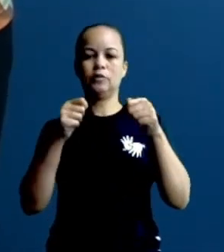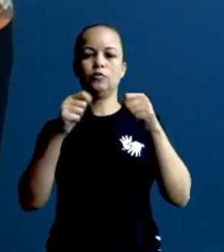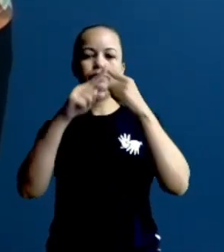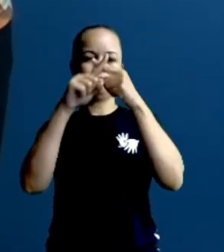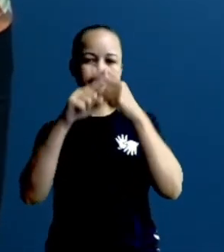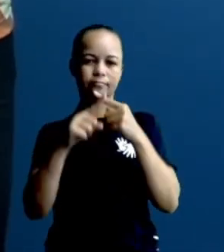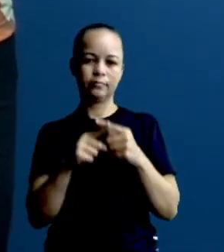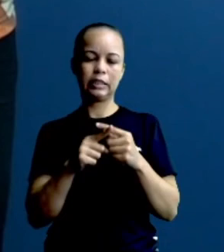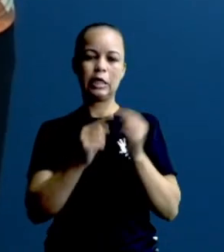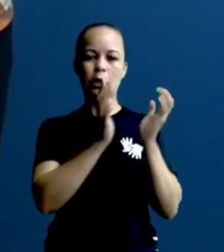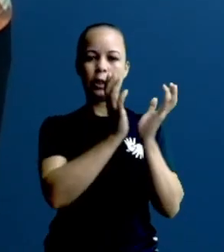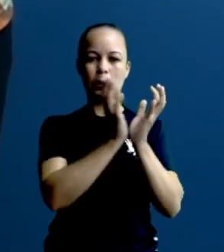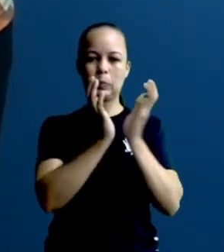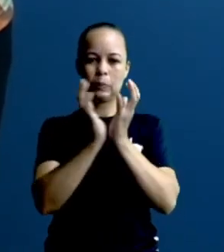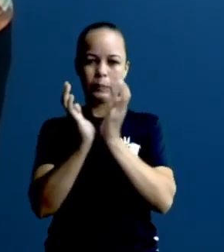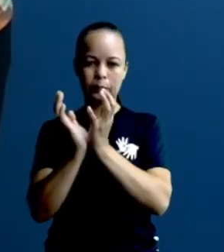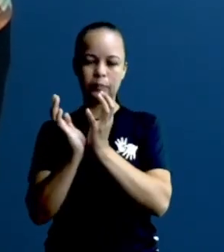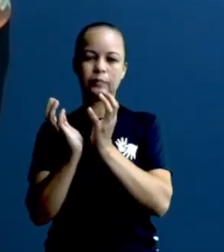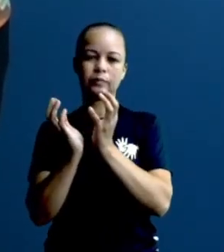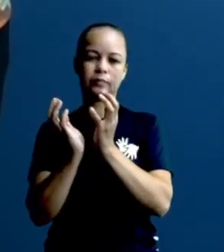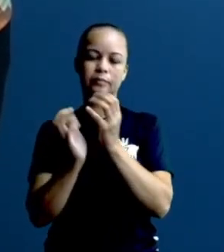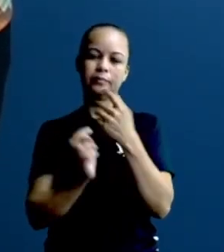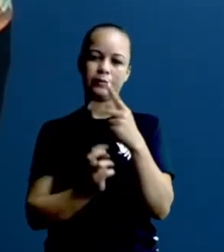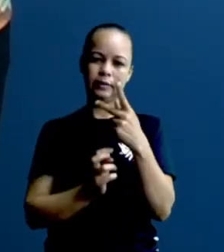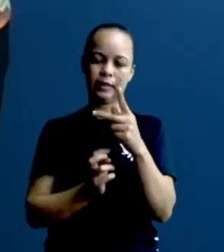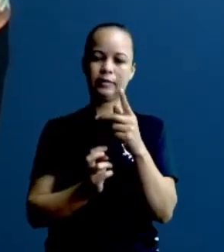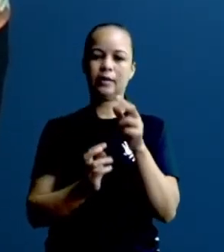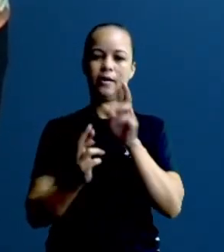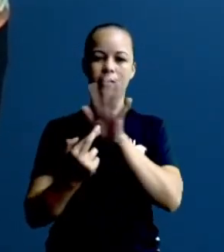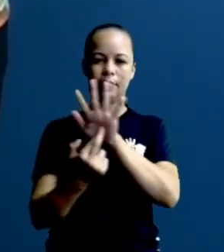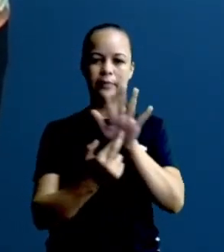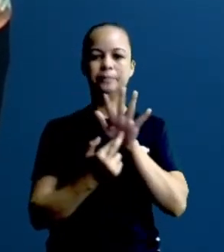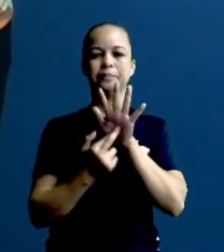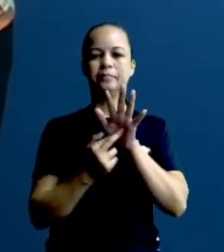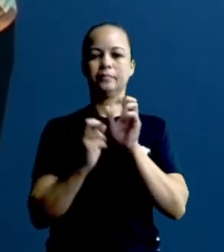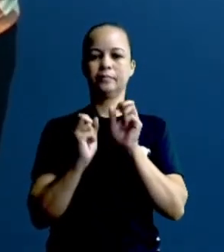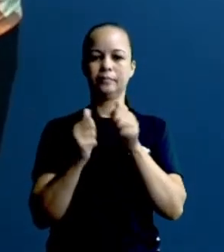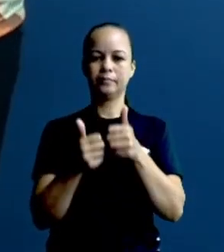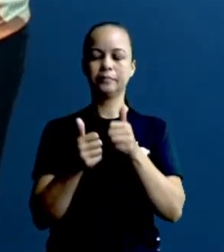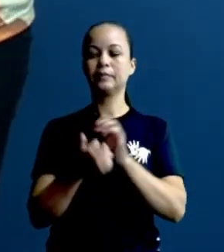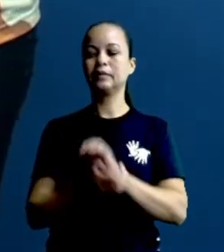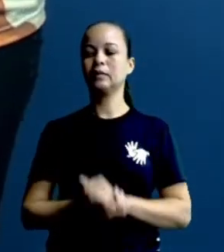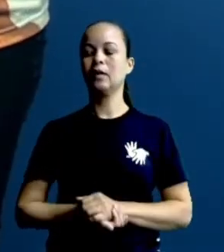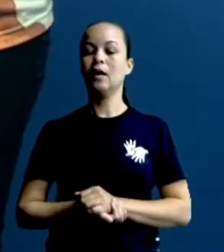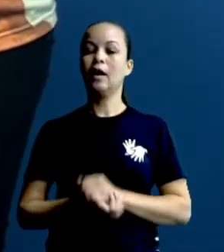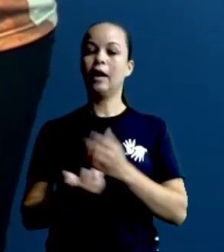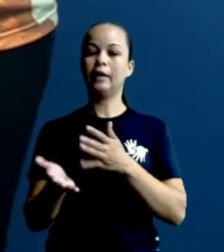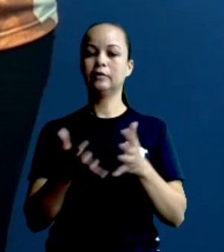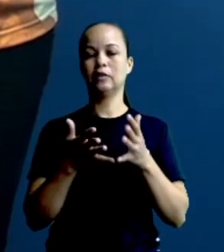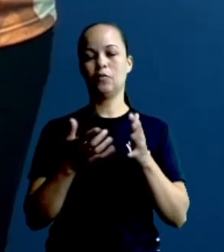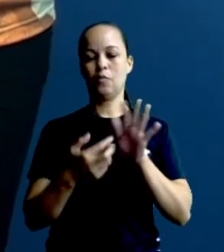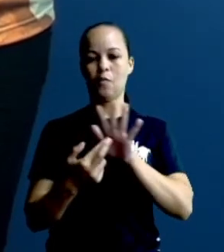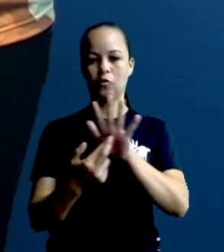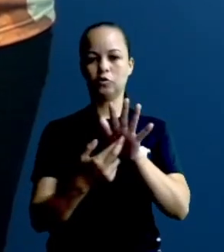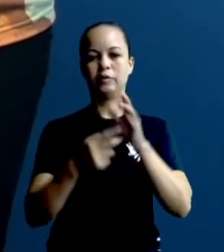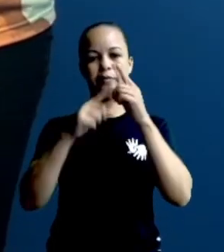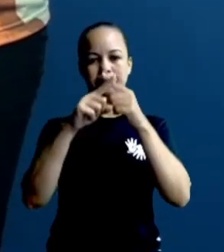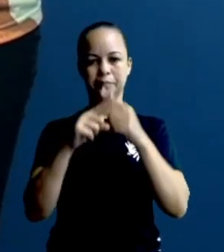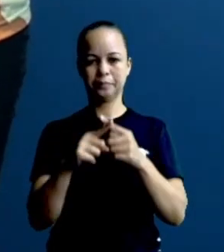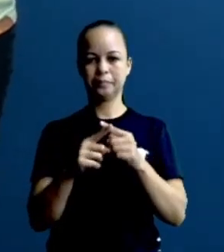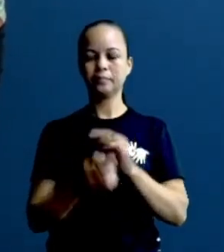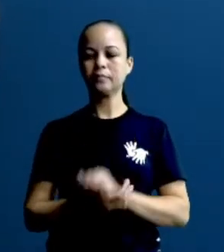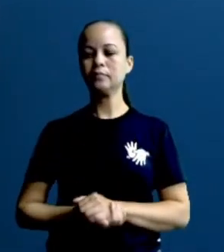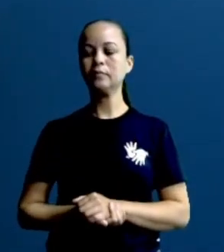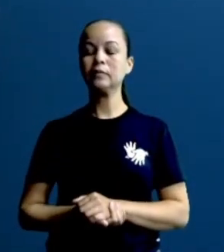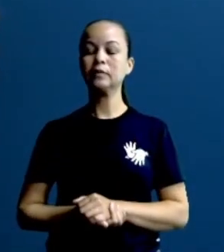né? Agrupamentos eu estou fazendo aí nessa representação, tá? Então, aí eu trago a multiplicação. Espero que